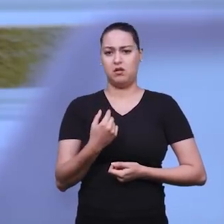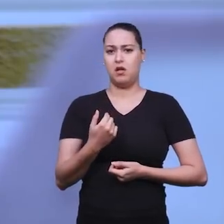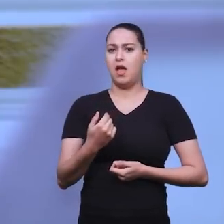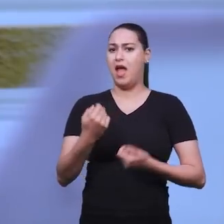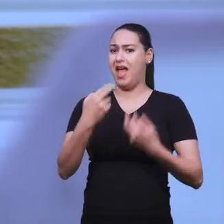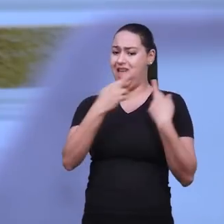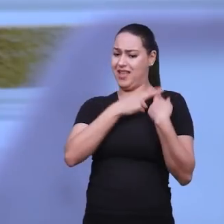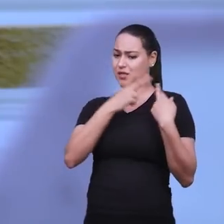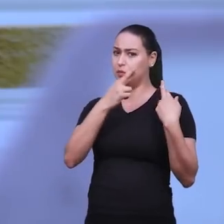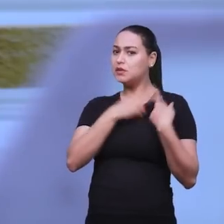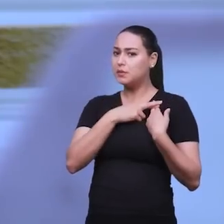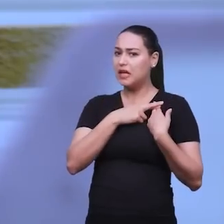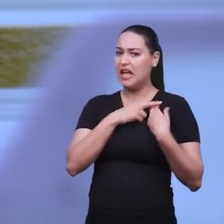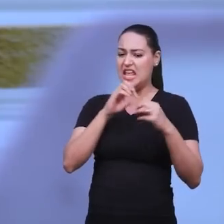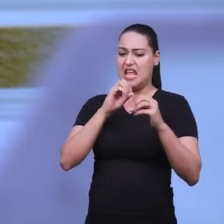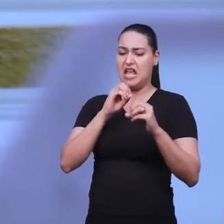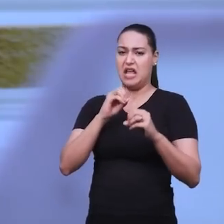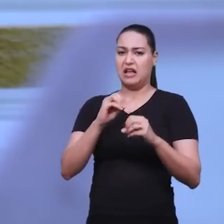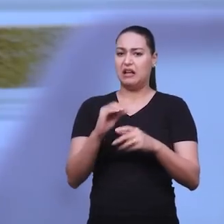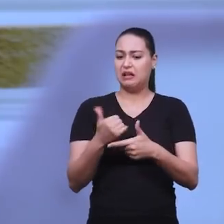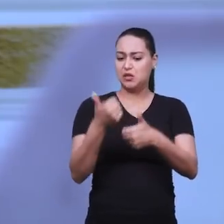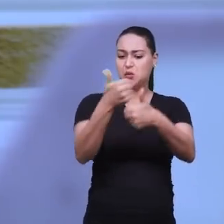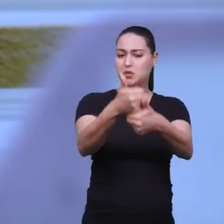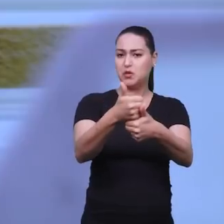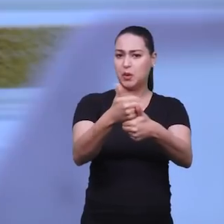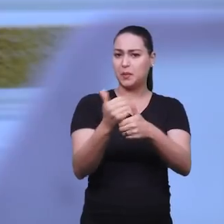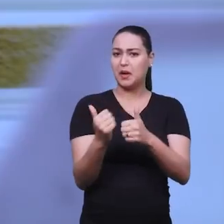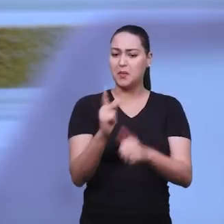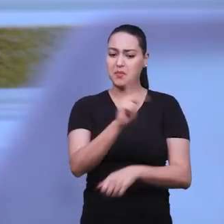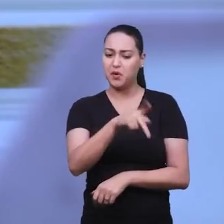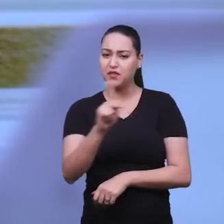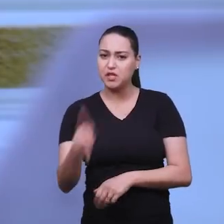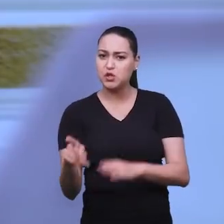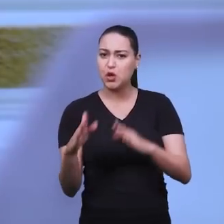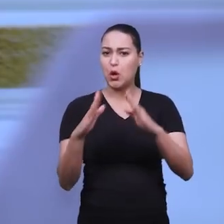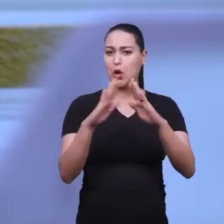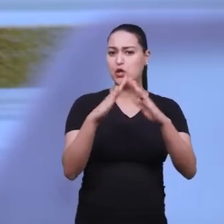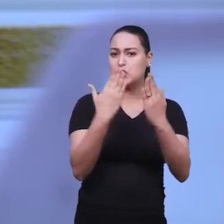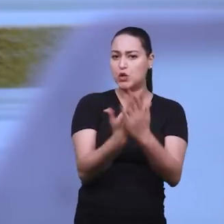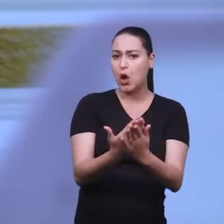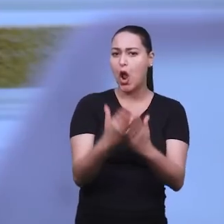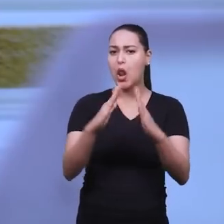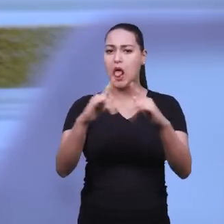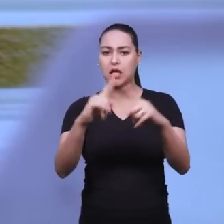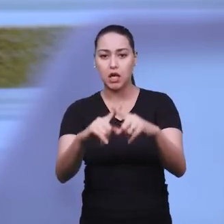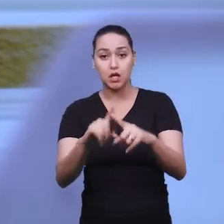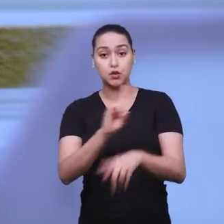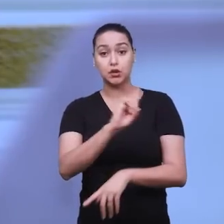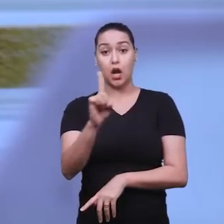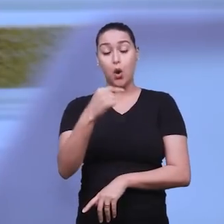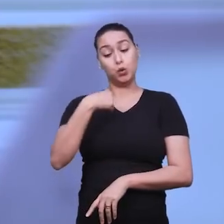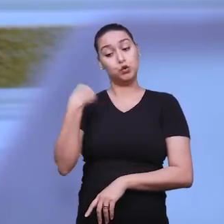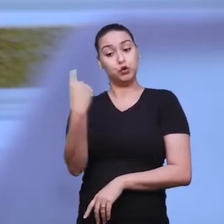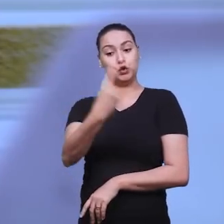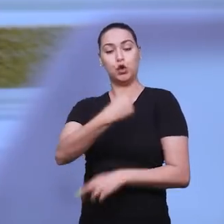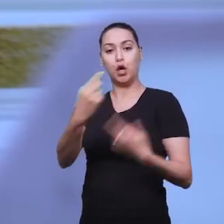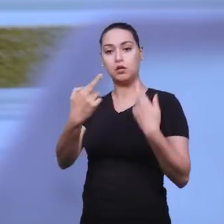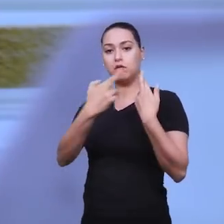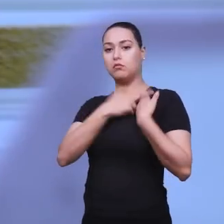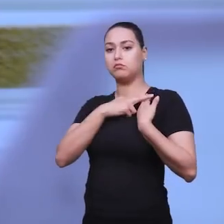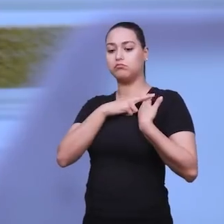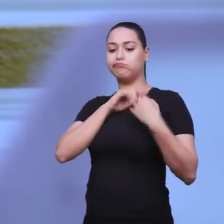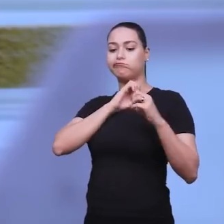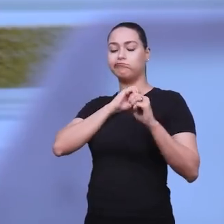terceirizar isso aos professores, às escolas, às igrejas, aos cuidadores. No tempo que tivermos, vamos